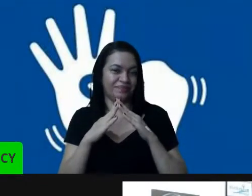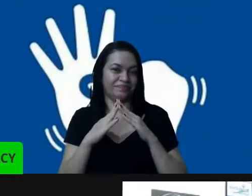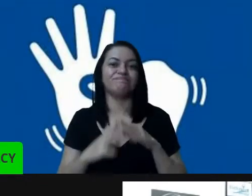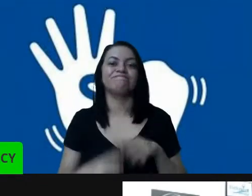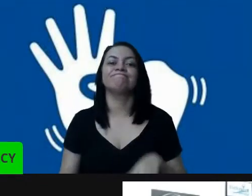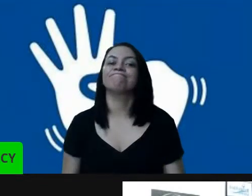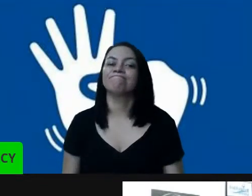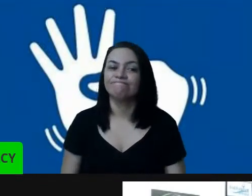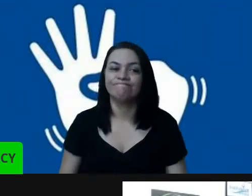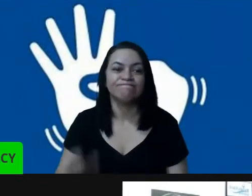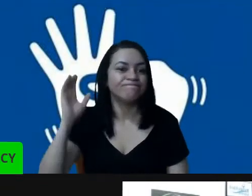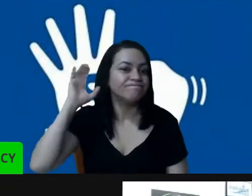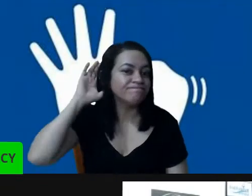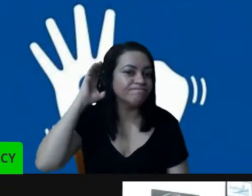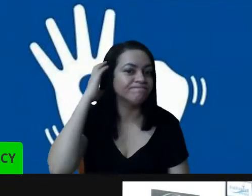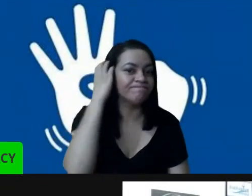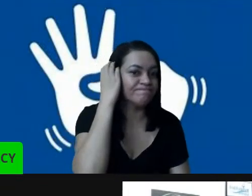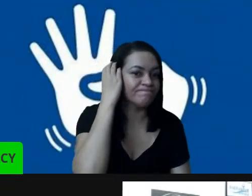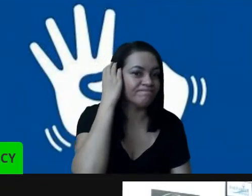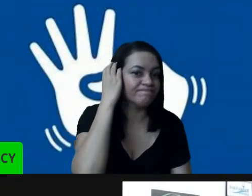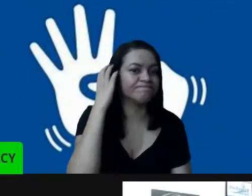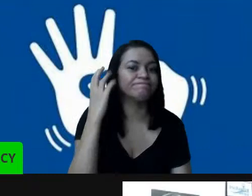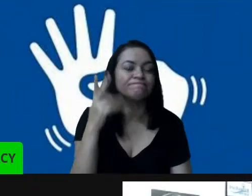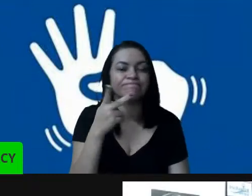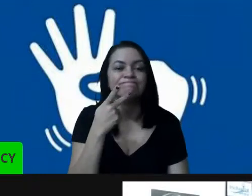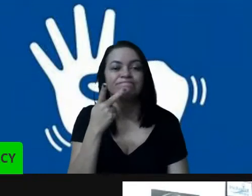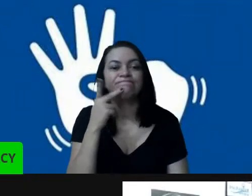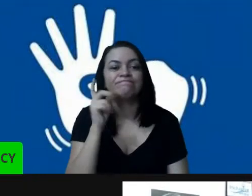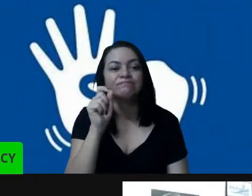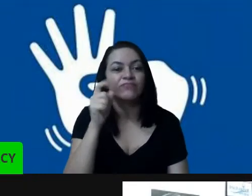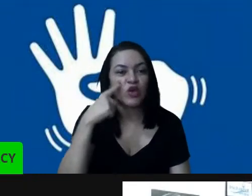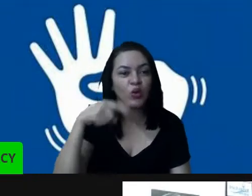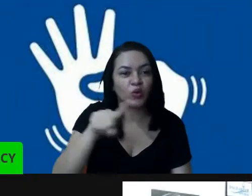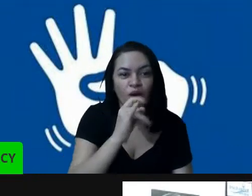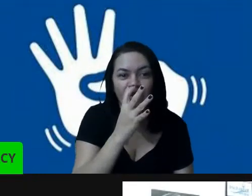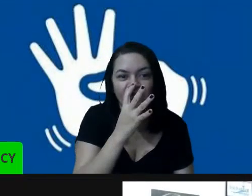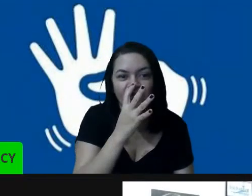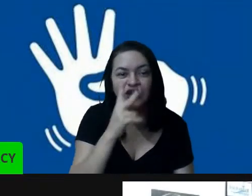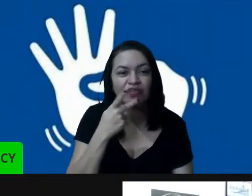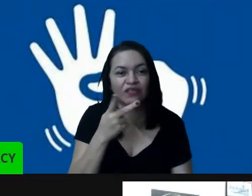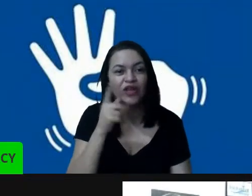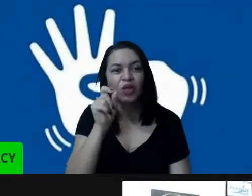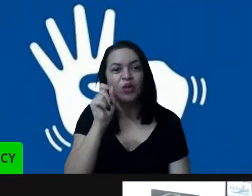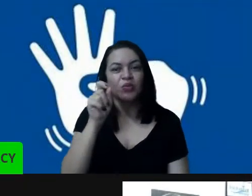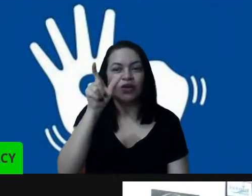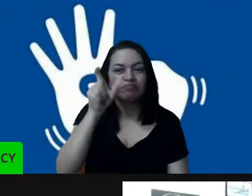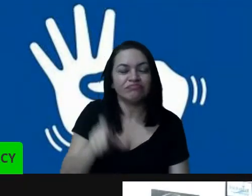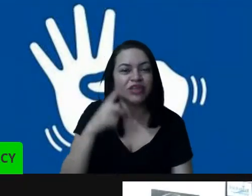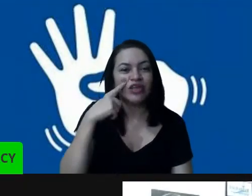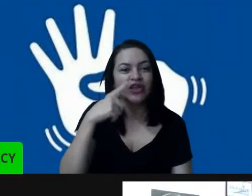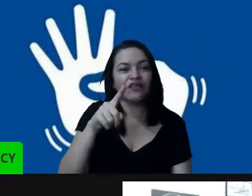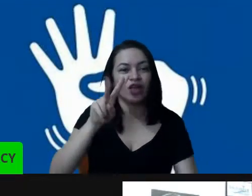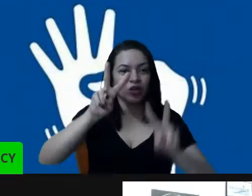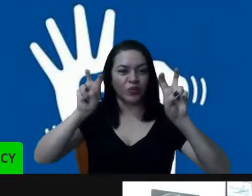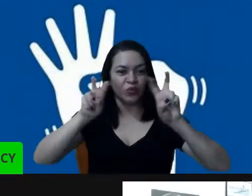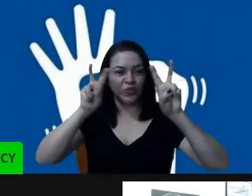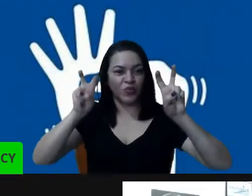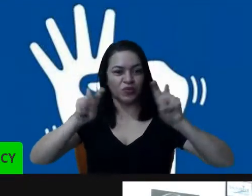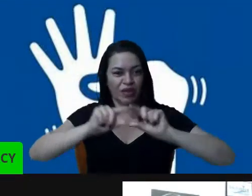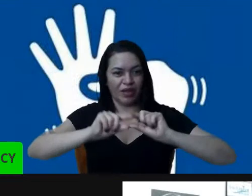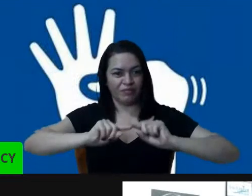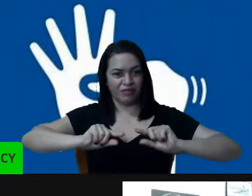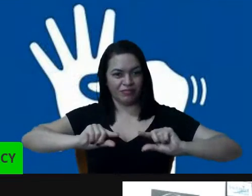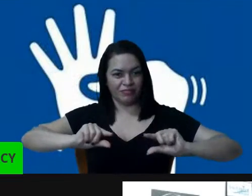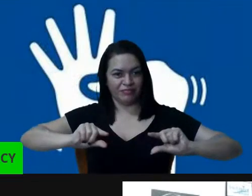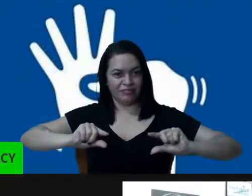pergunta aí que a gente já. A gente, quem está assistindo a nossa live está vendo aí, passando aí o tema da nossa live. E a